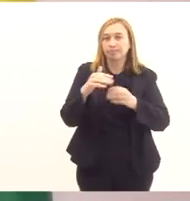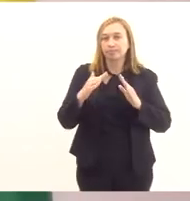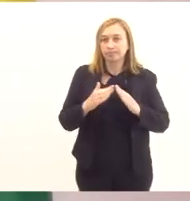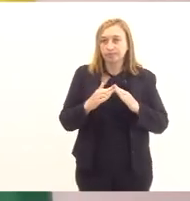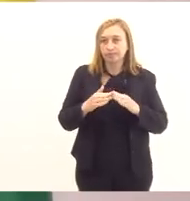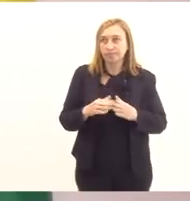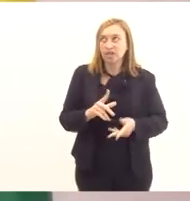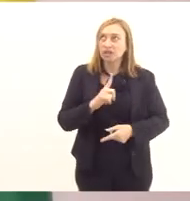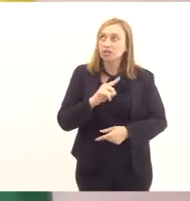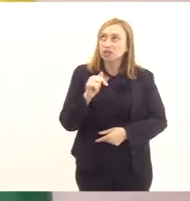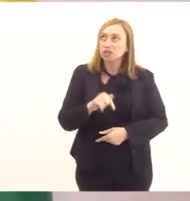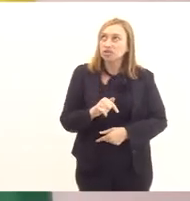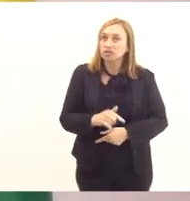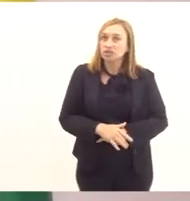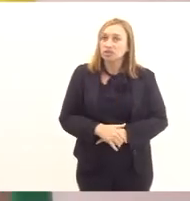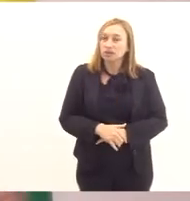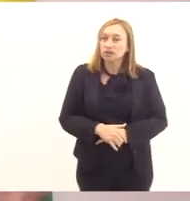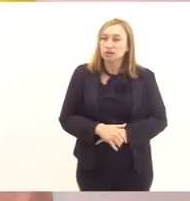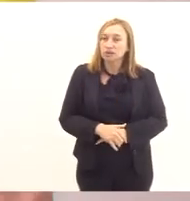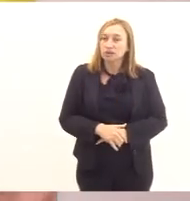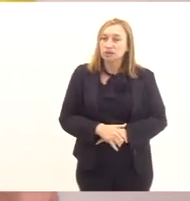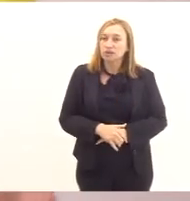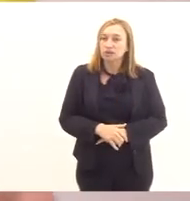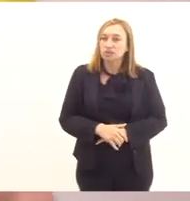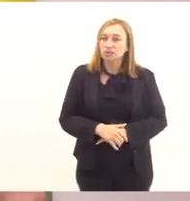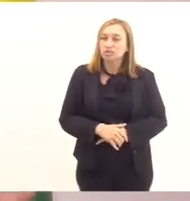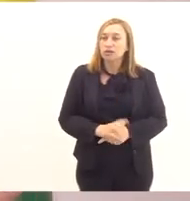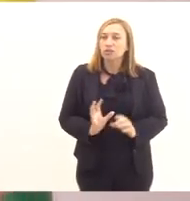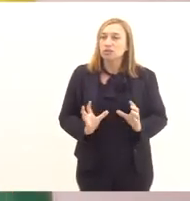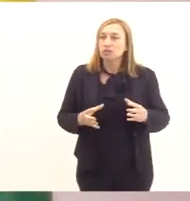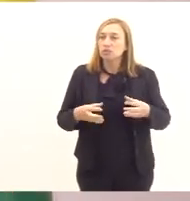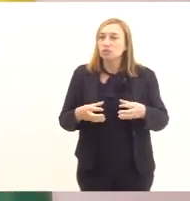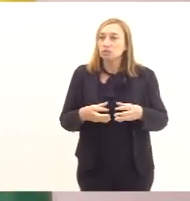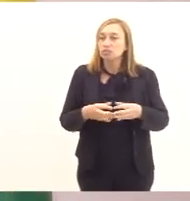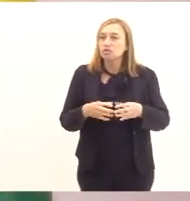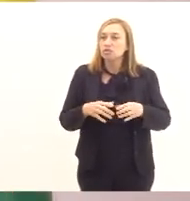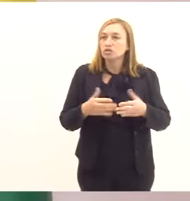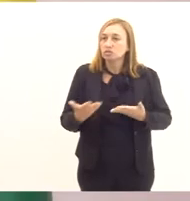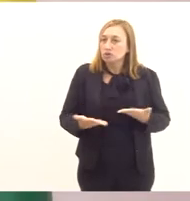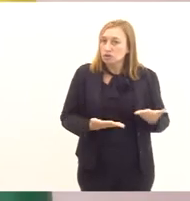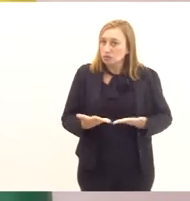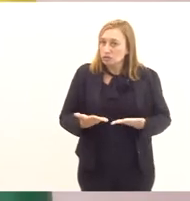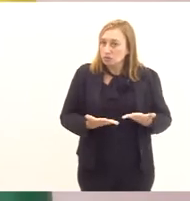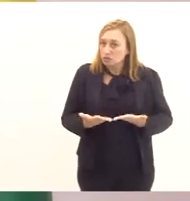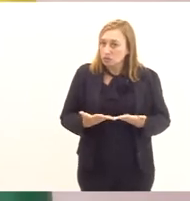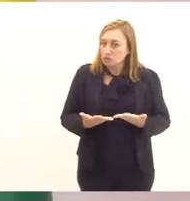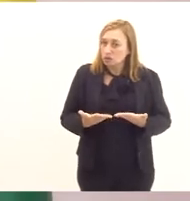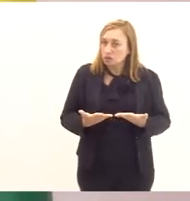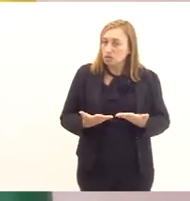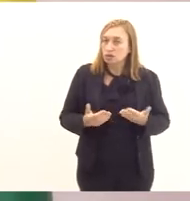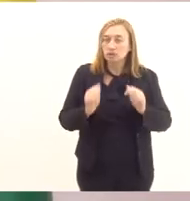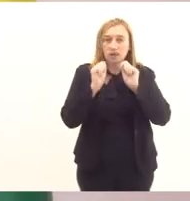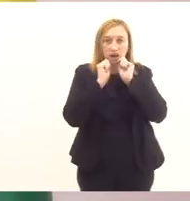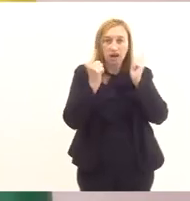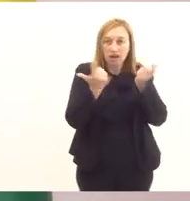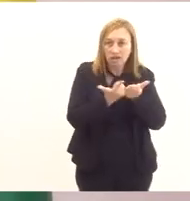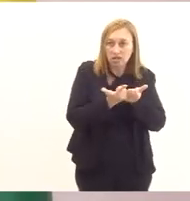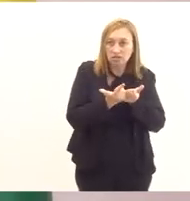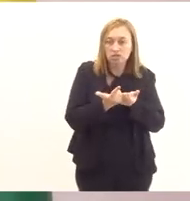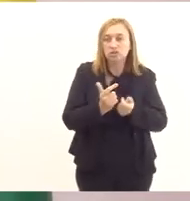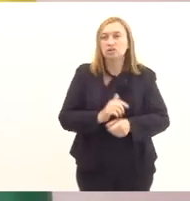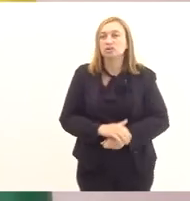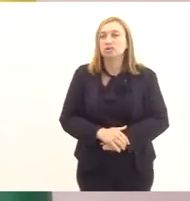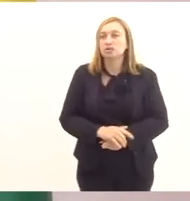nós temos aqui a serviço da comissão um servidor de carreira da Assembleia Legislativa